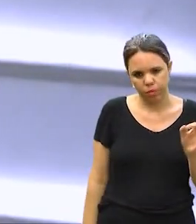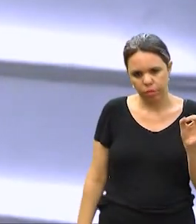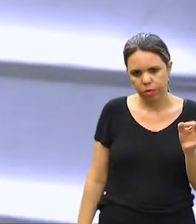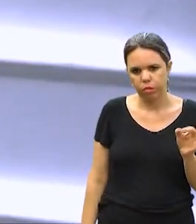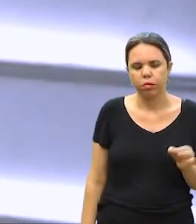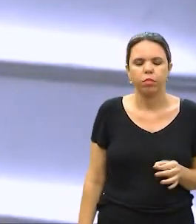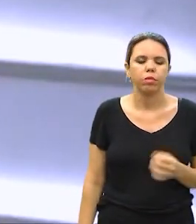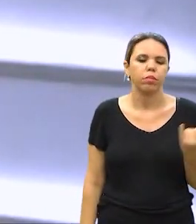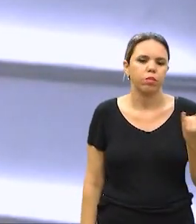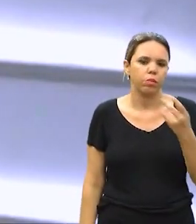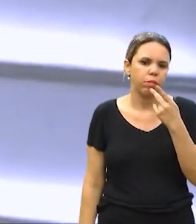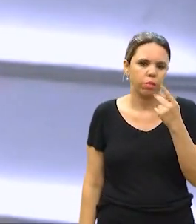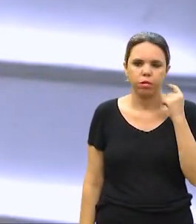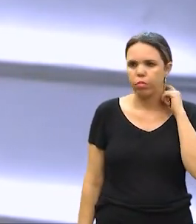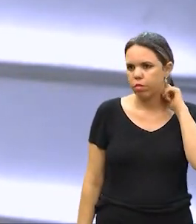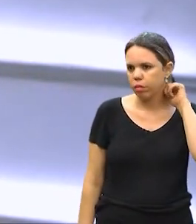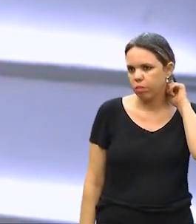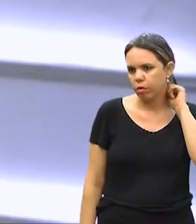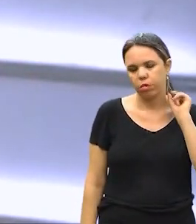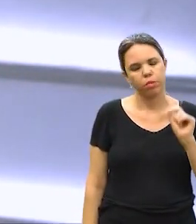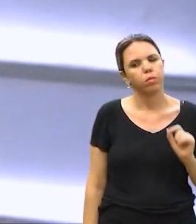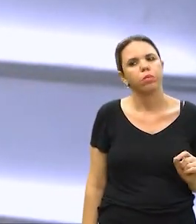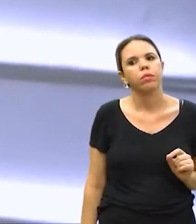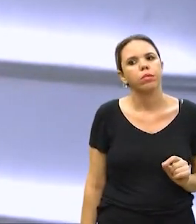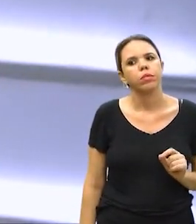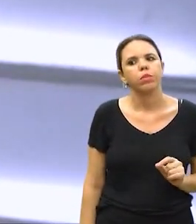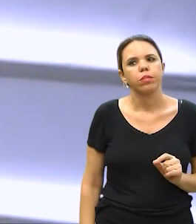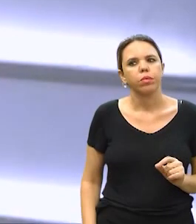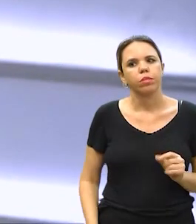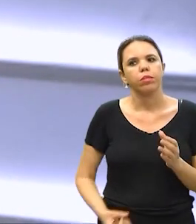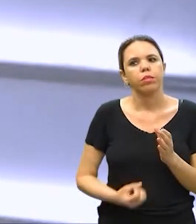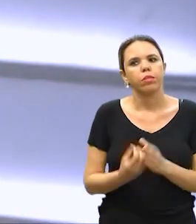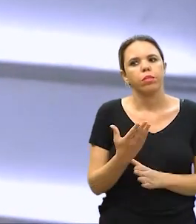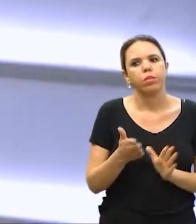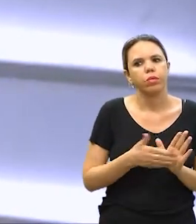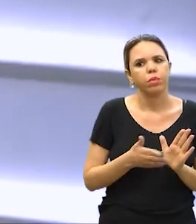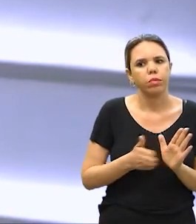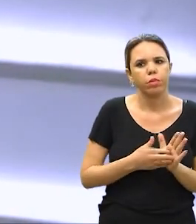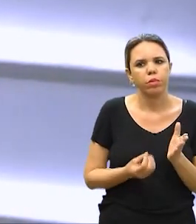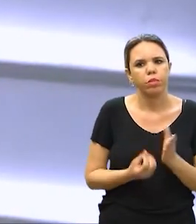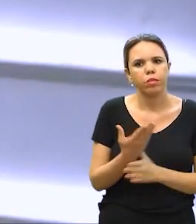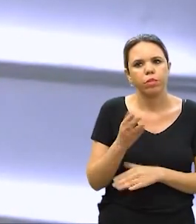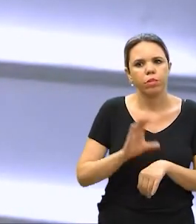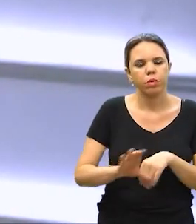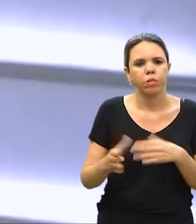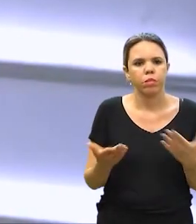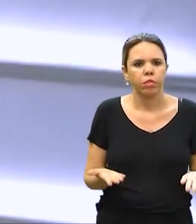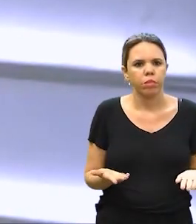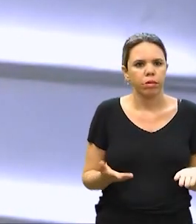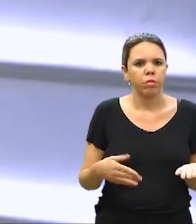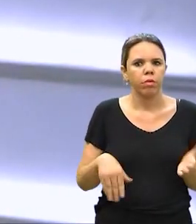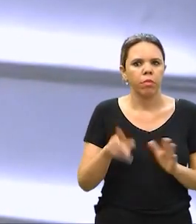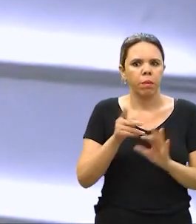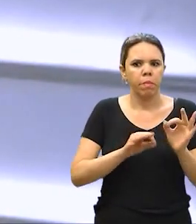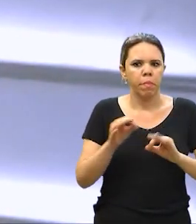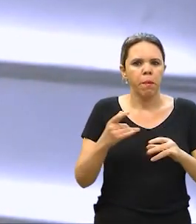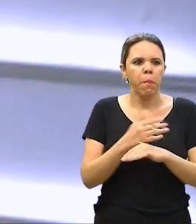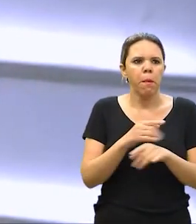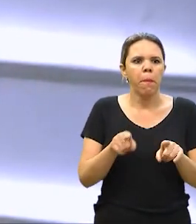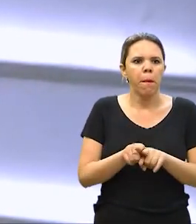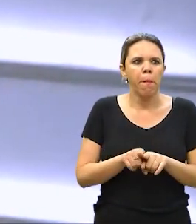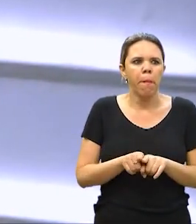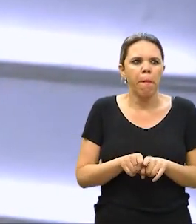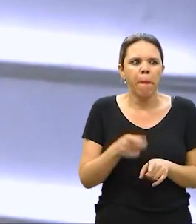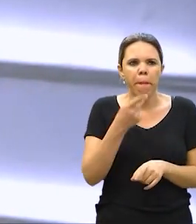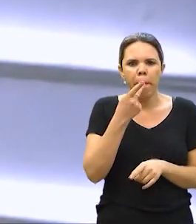Exatamente, Mariana. É importante dizer que o nascimento, a proposta inicial desse curso, ela veio do plano de manejo,